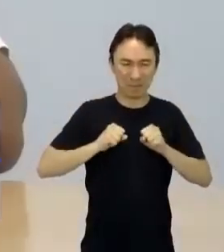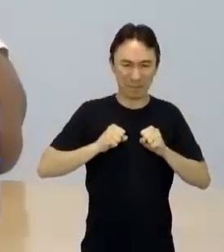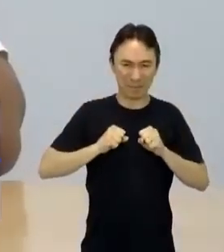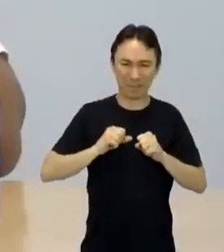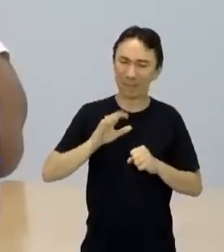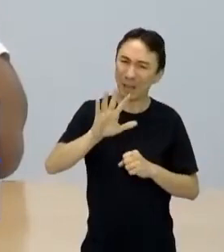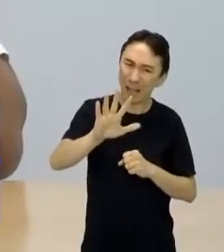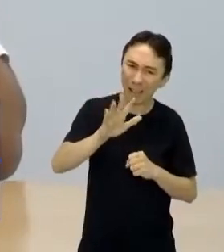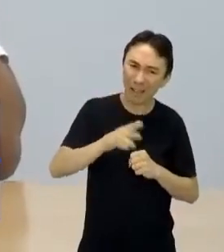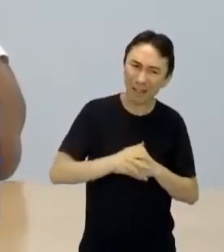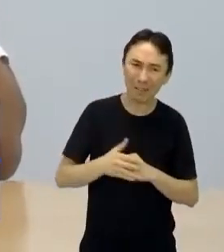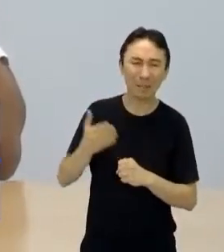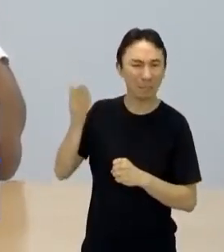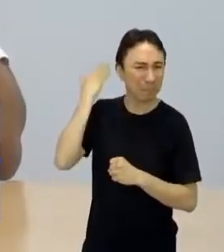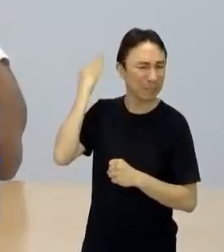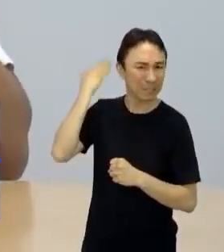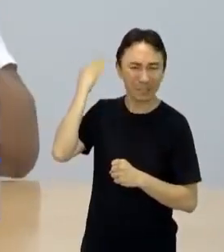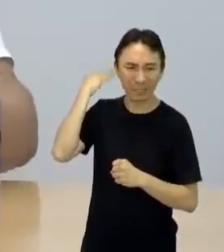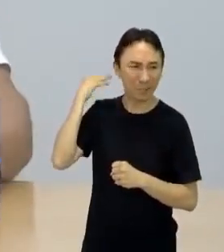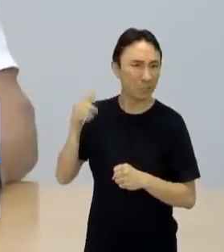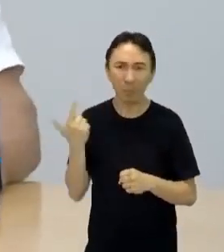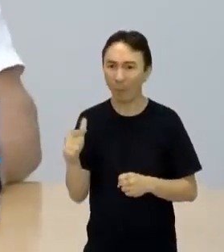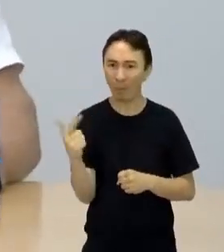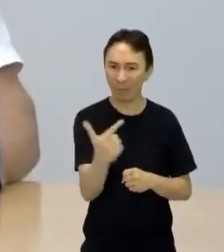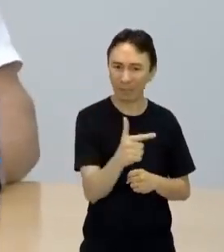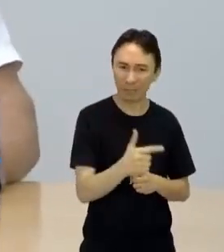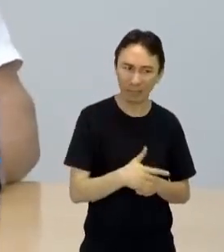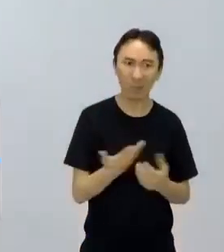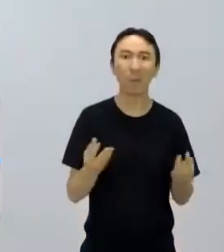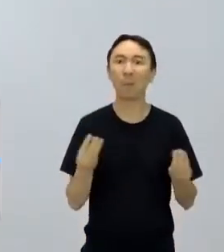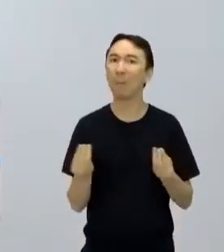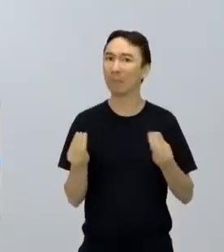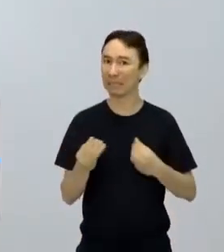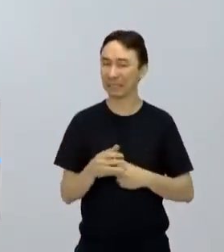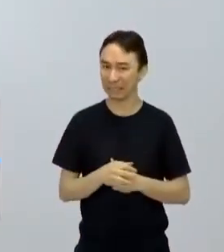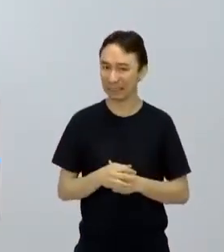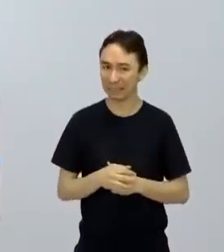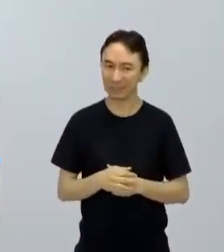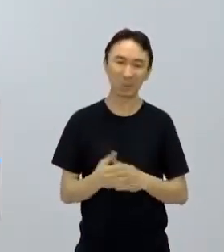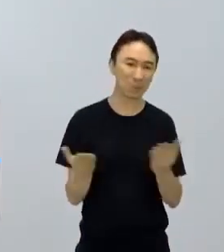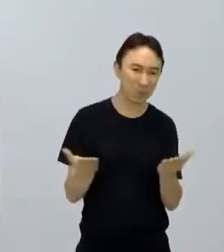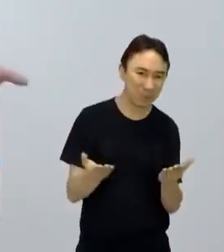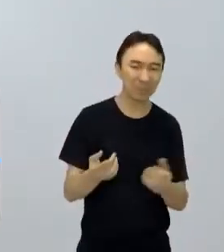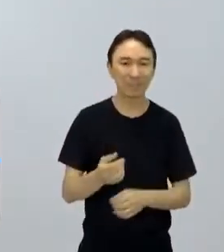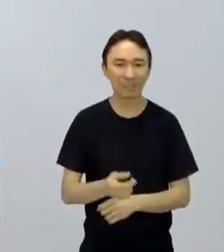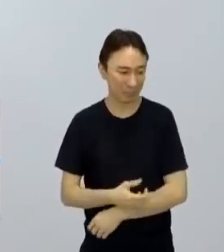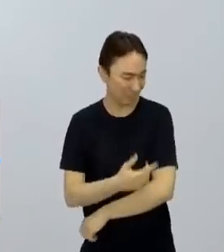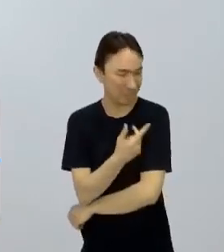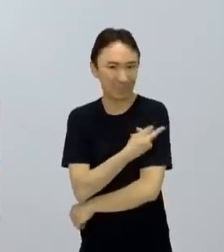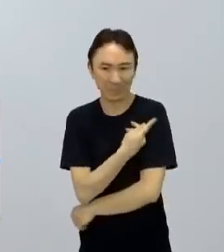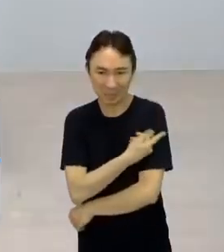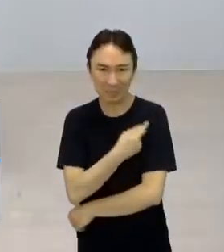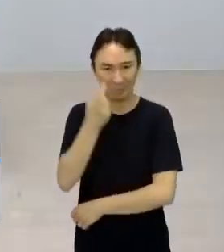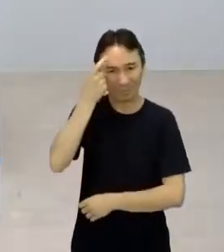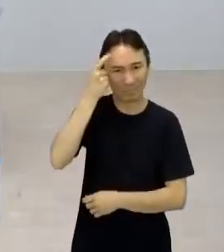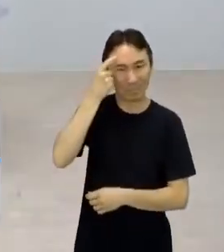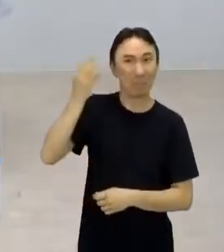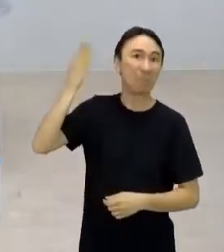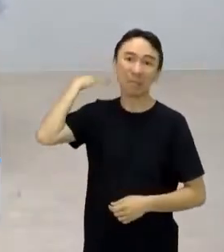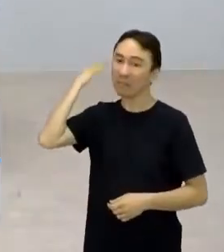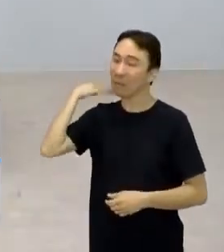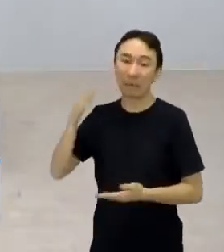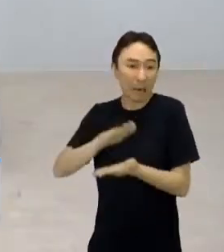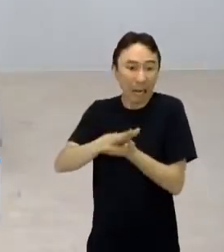pensou o pessoal antes sem recurso, né, cara? Bom, porque hoje você ainda pensa em vacina, pensa aí, quando não tinha. E quando não existia, né? Não